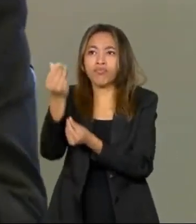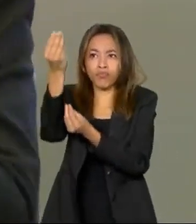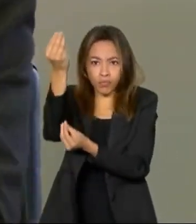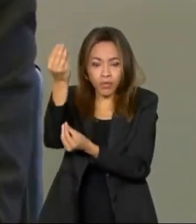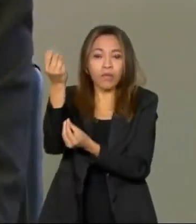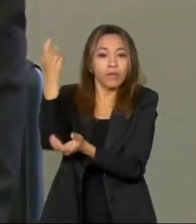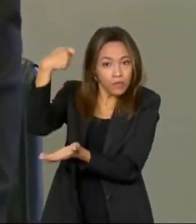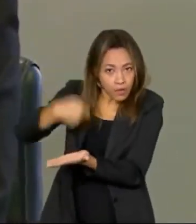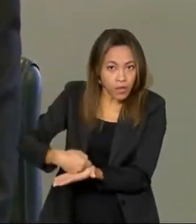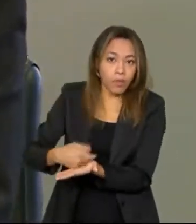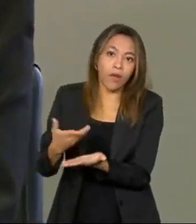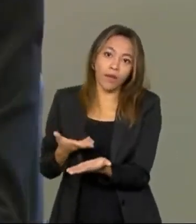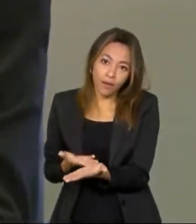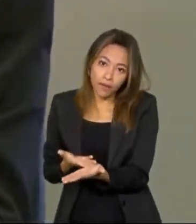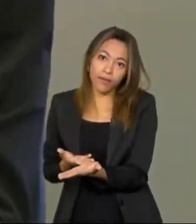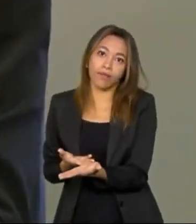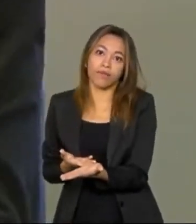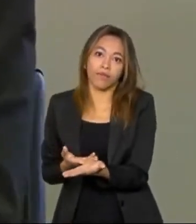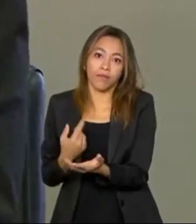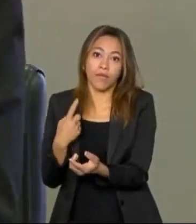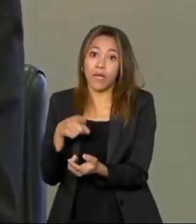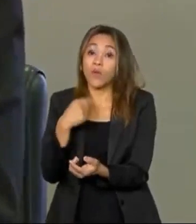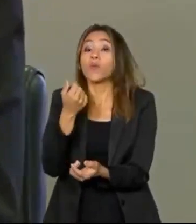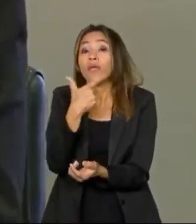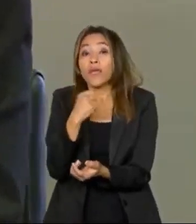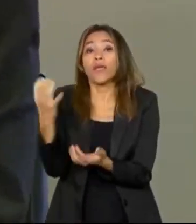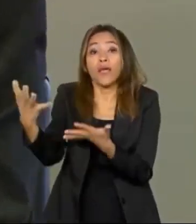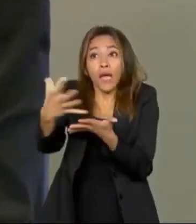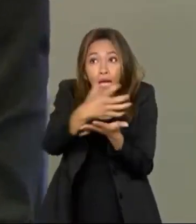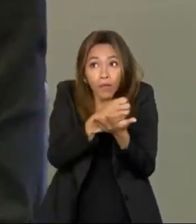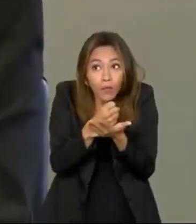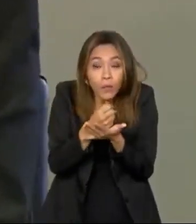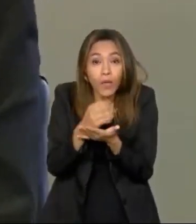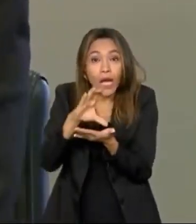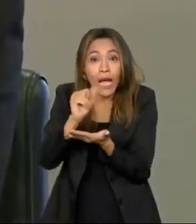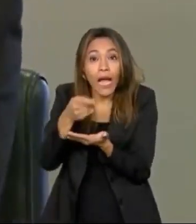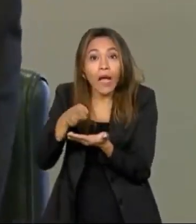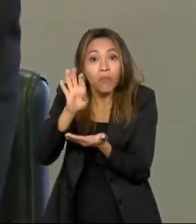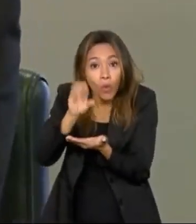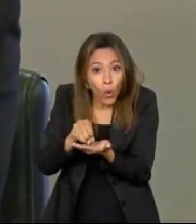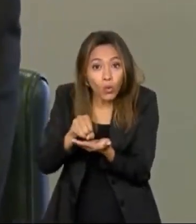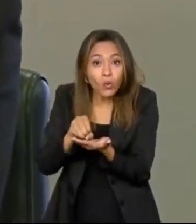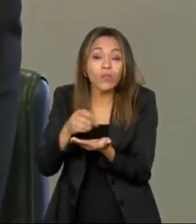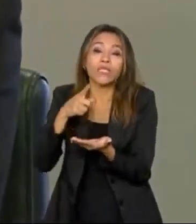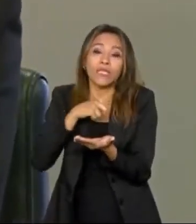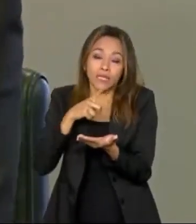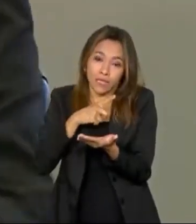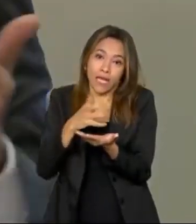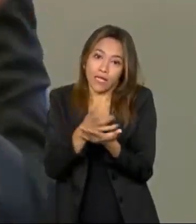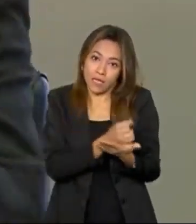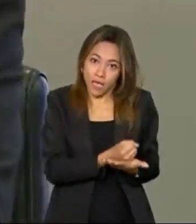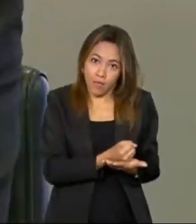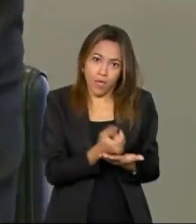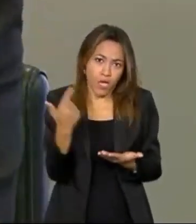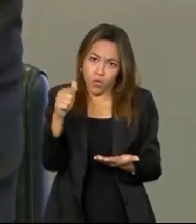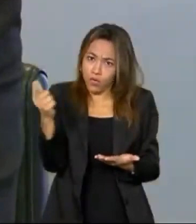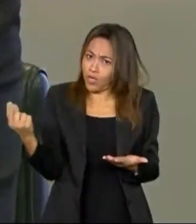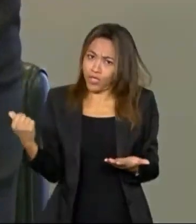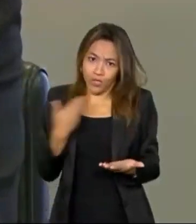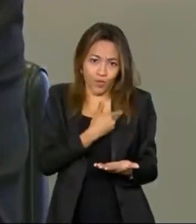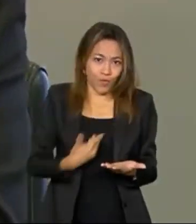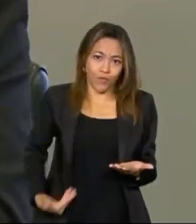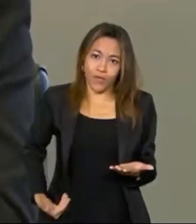por quem está capturando carbono, né? Quem captura carbono recebe. Não tem dinheiro público nisso, só tem dinheiro privado.